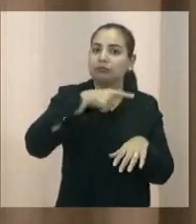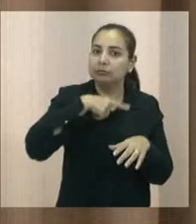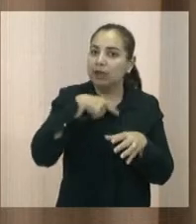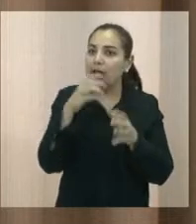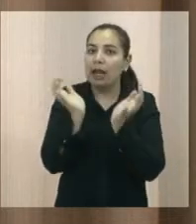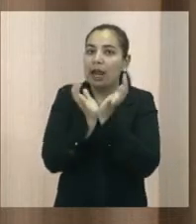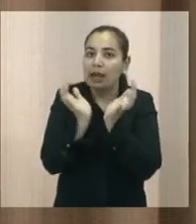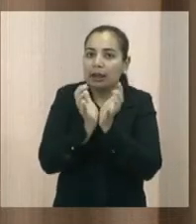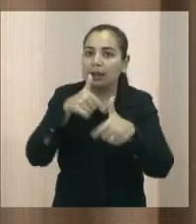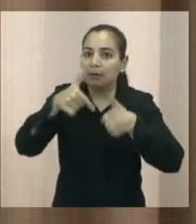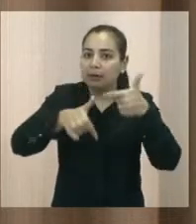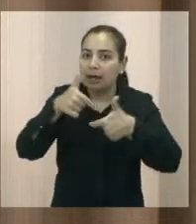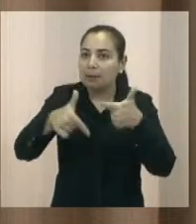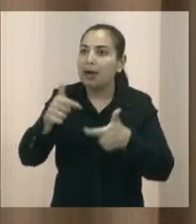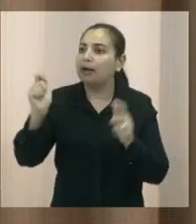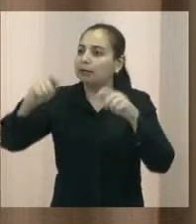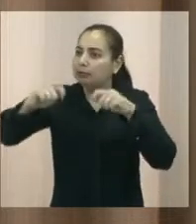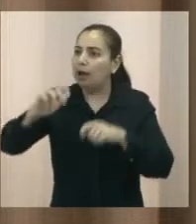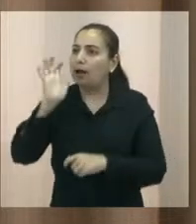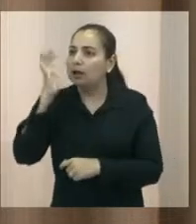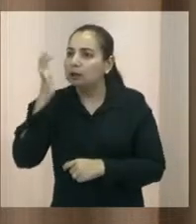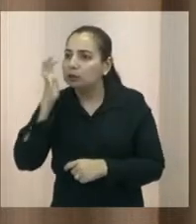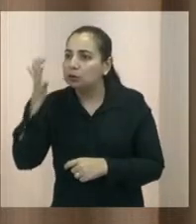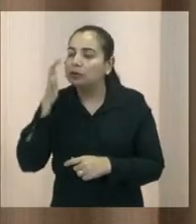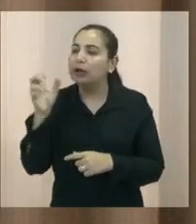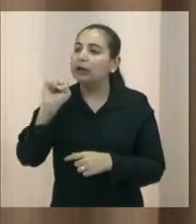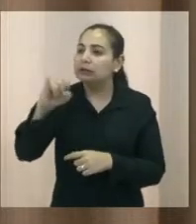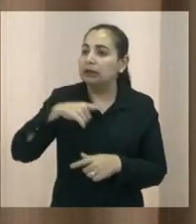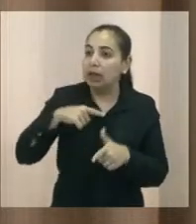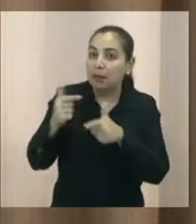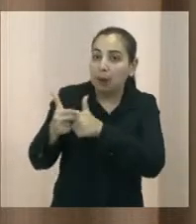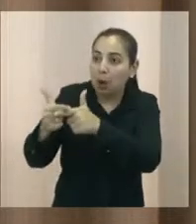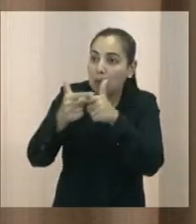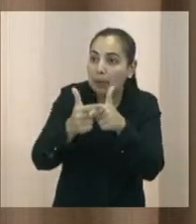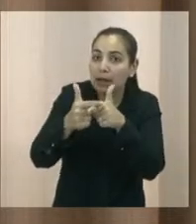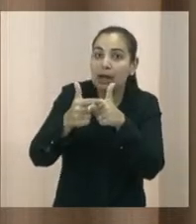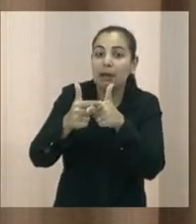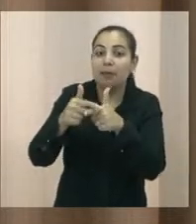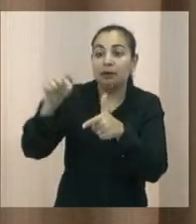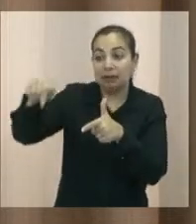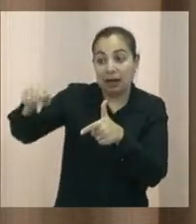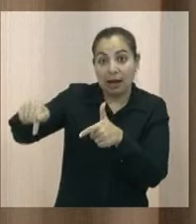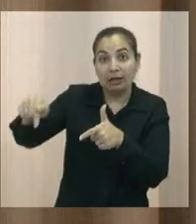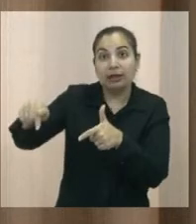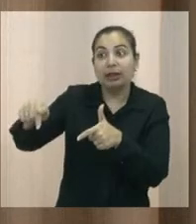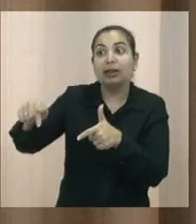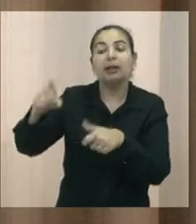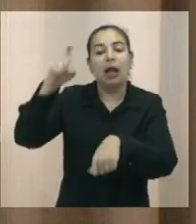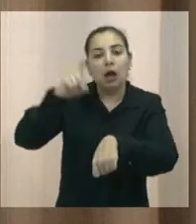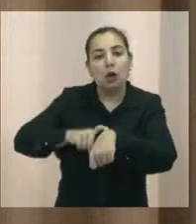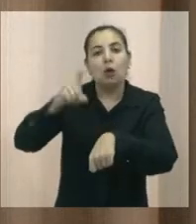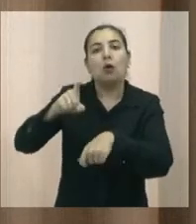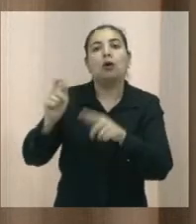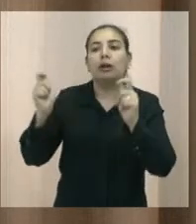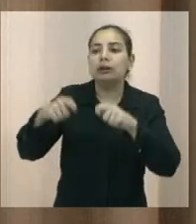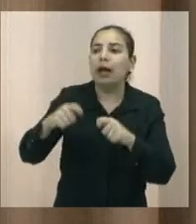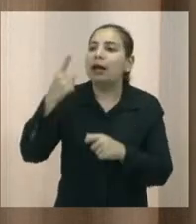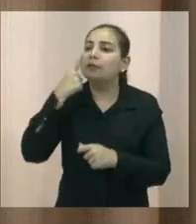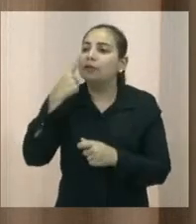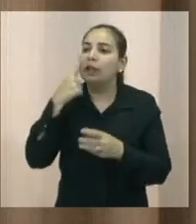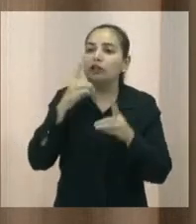na hora, ele resolve situações também, problemas graves da comunidade ali naquele momento. Então, tem toda uma